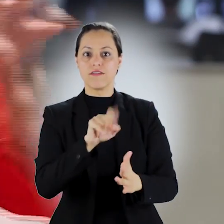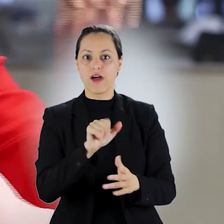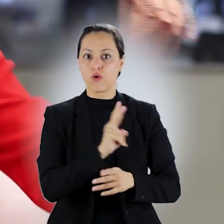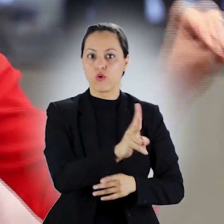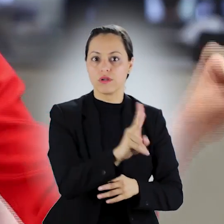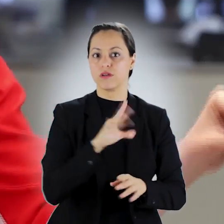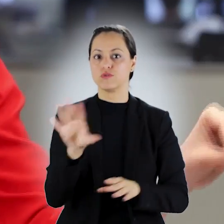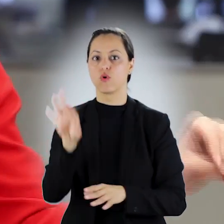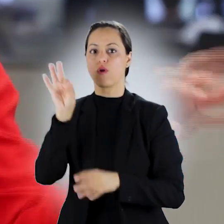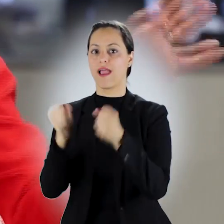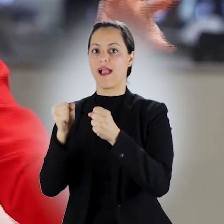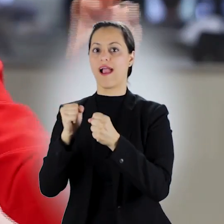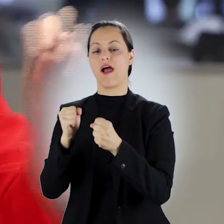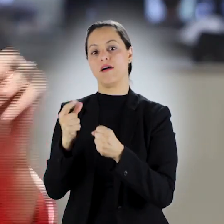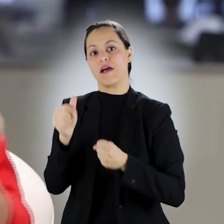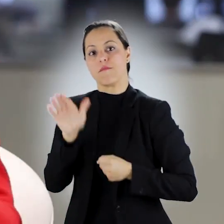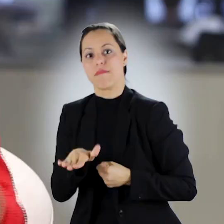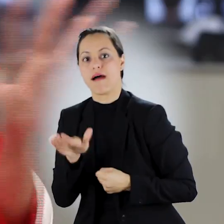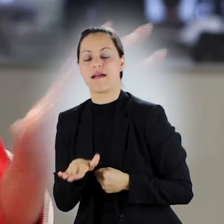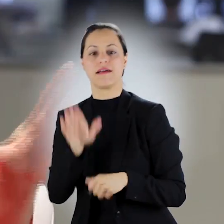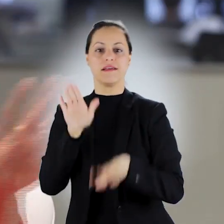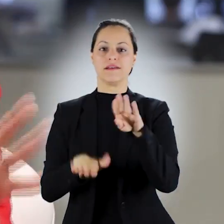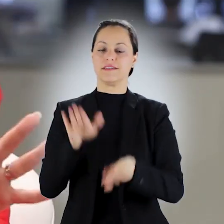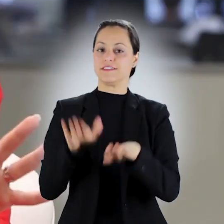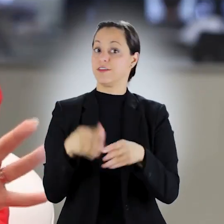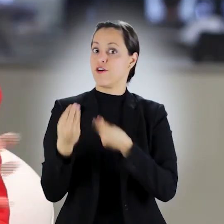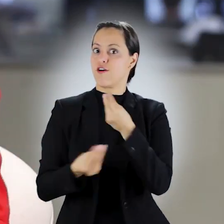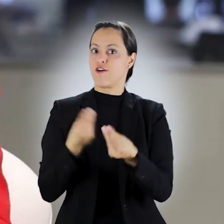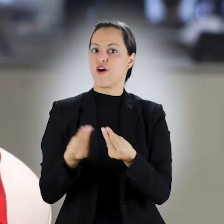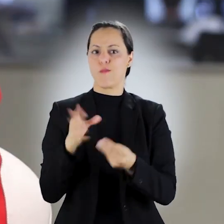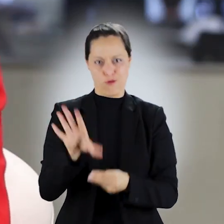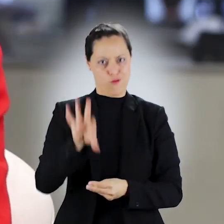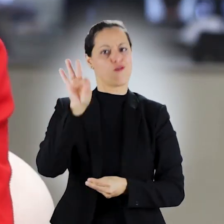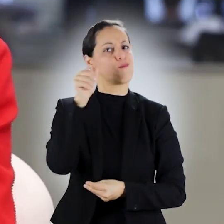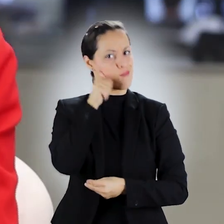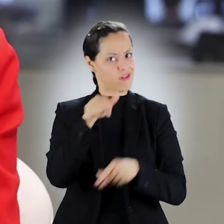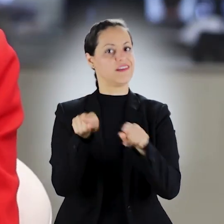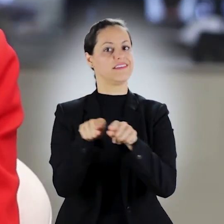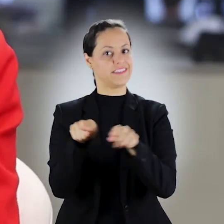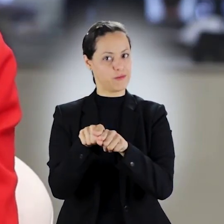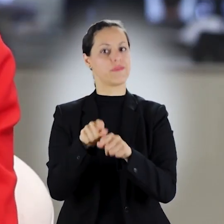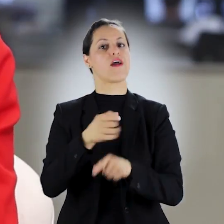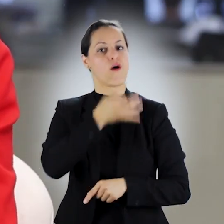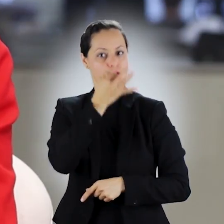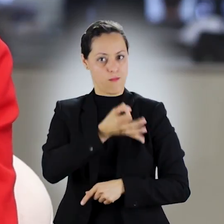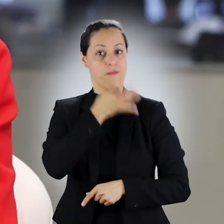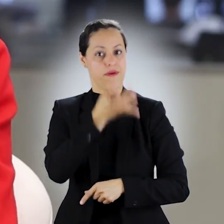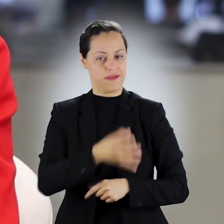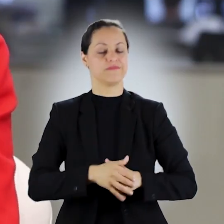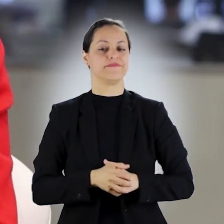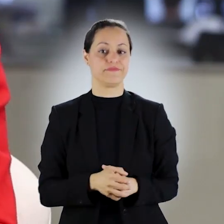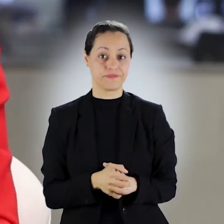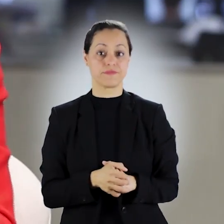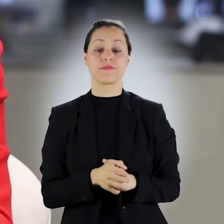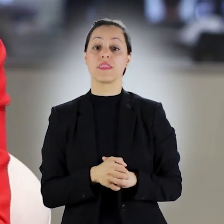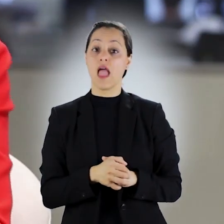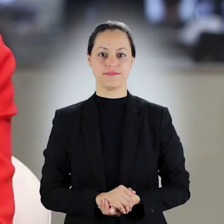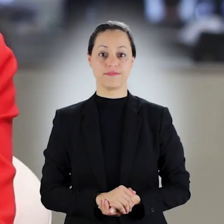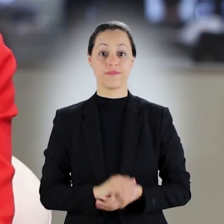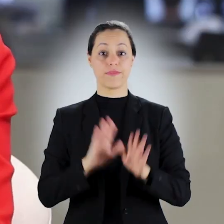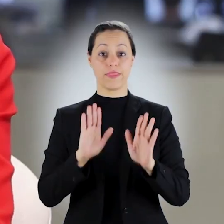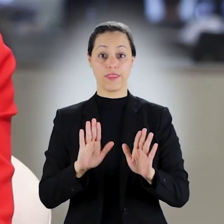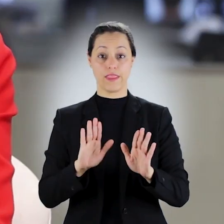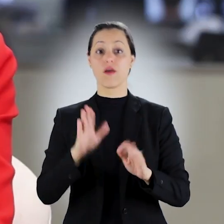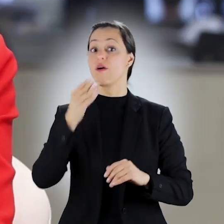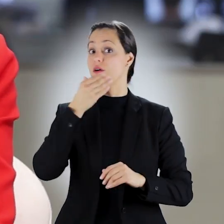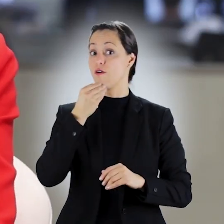mantida, então vamos escolher esse modelo porque é o mais econômico e tudo mais. Por isso que ela tem sido mais ouvida, né? Uhum. Mas a